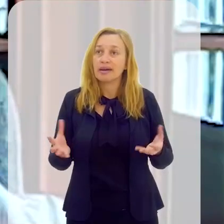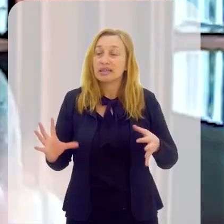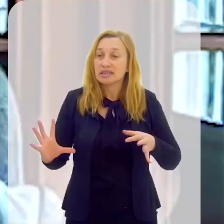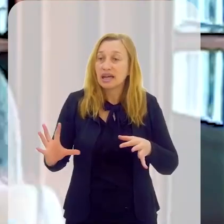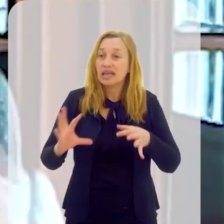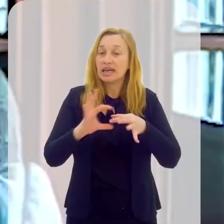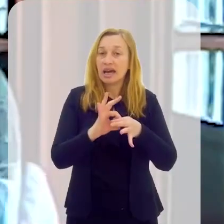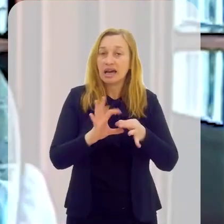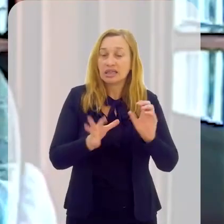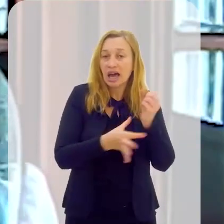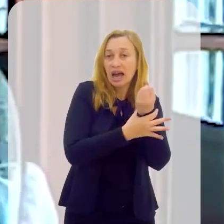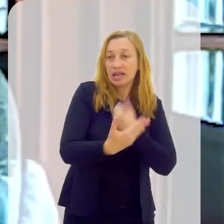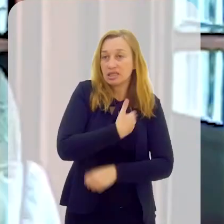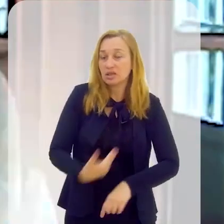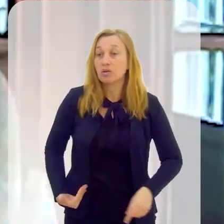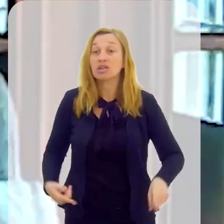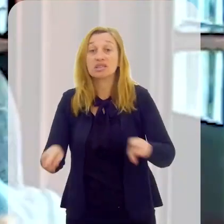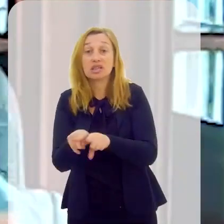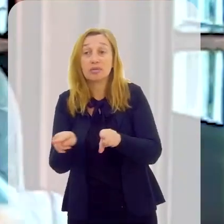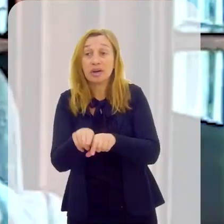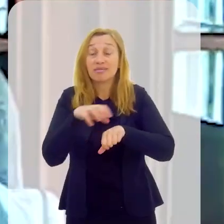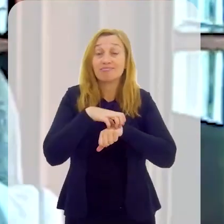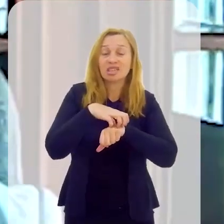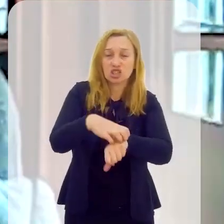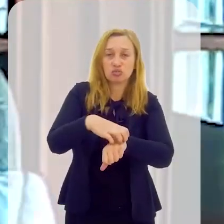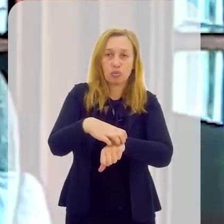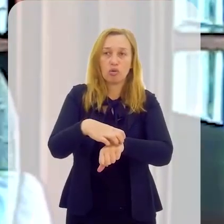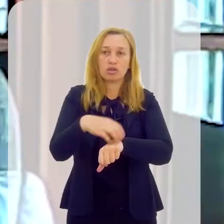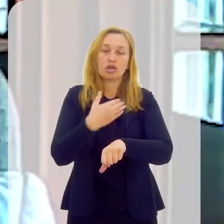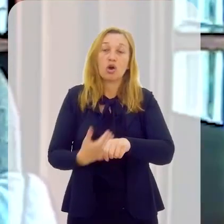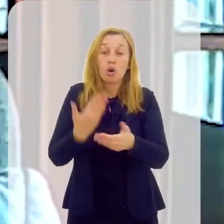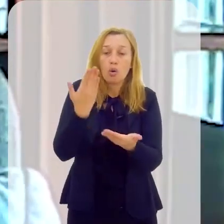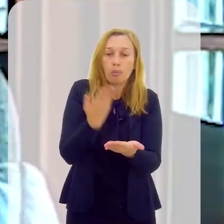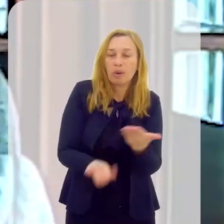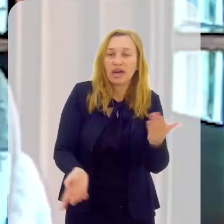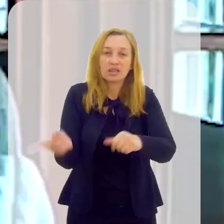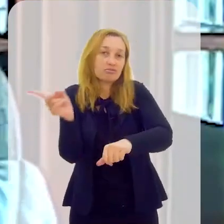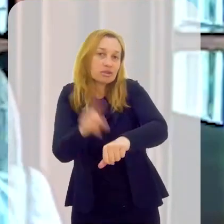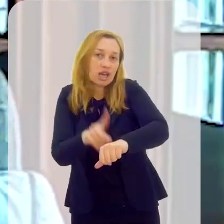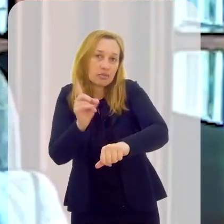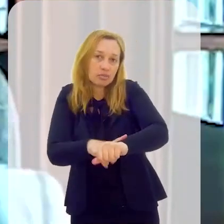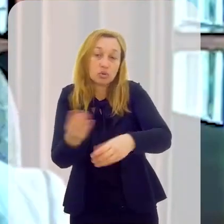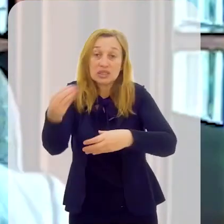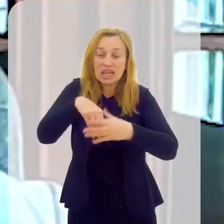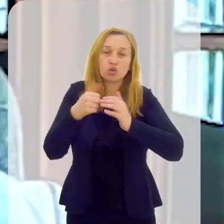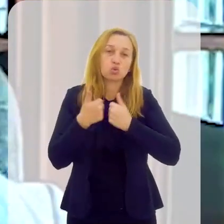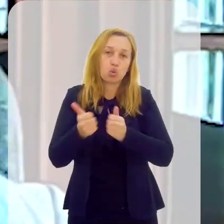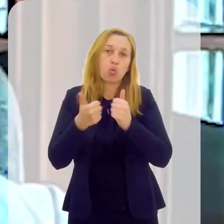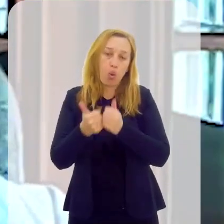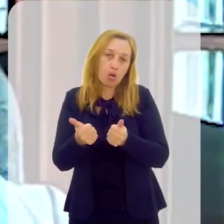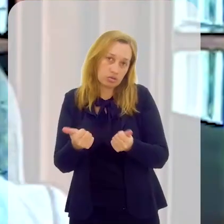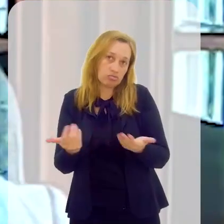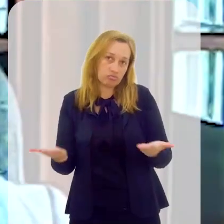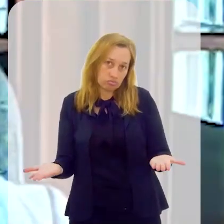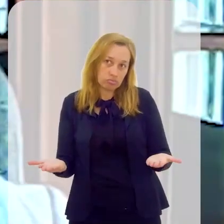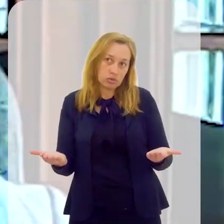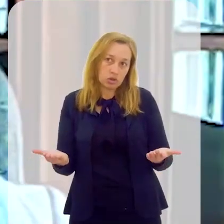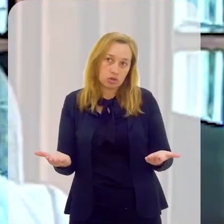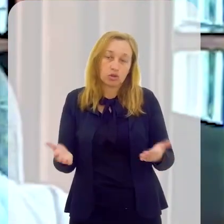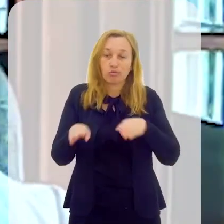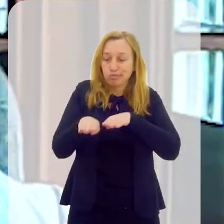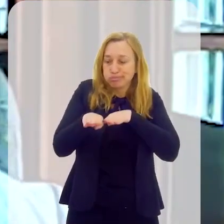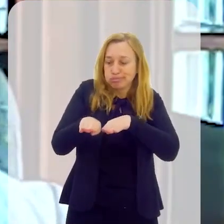E está ligado, né? Está ligado à questão de segurança, mas está ligado também à questão do tempo que se perde no transporte público,